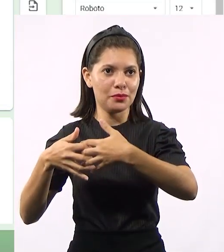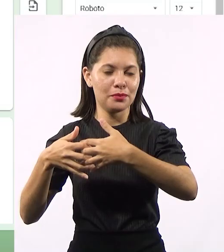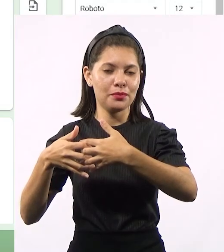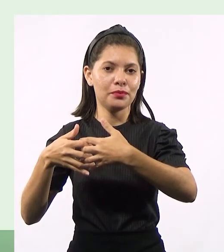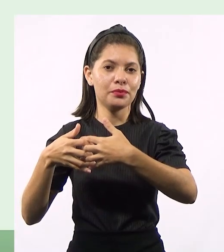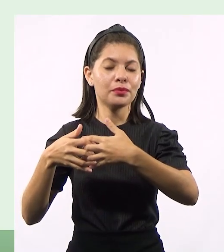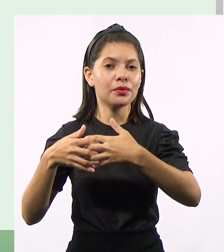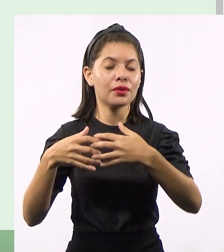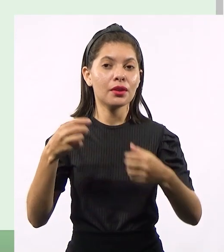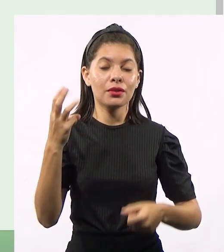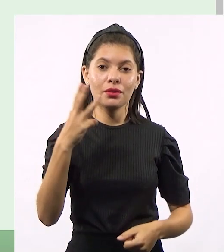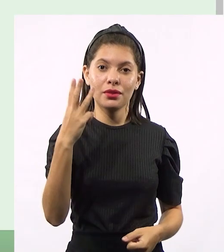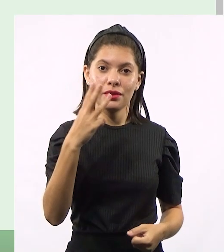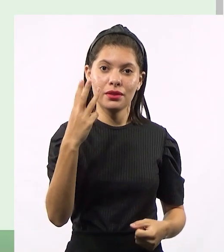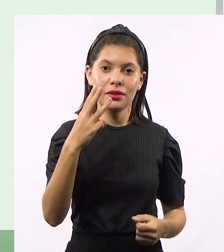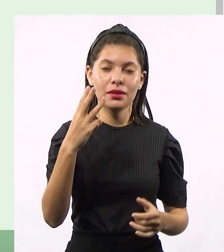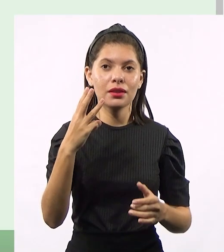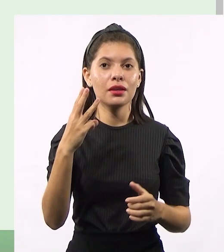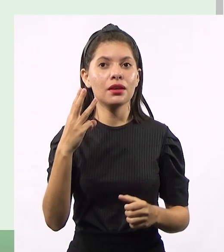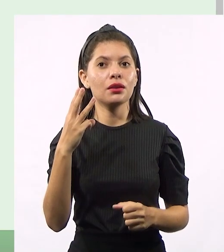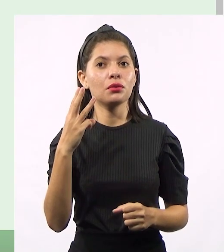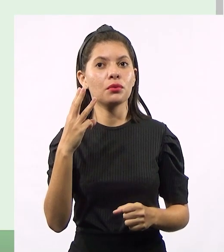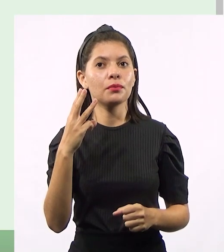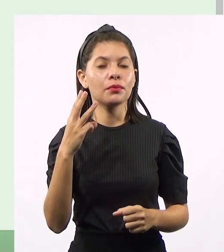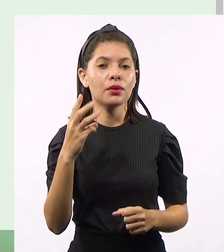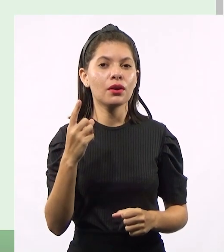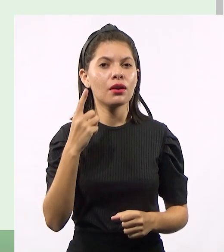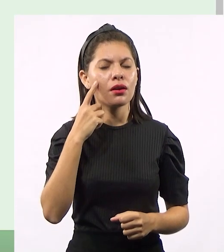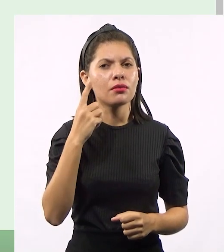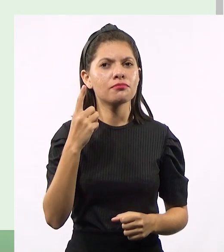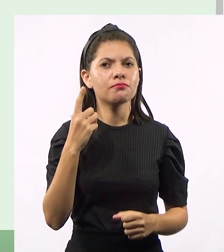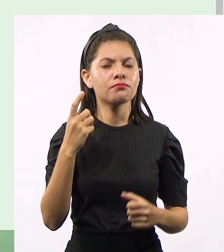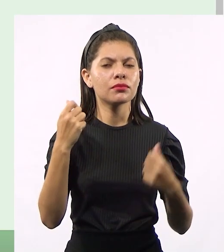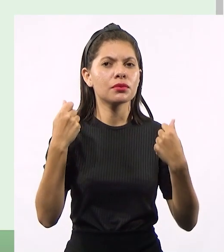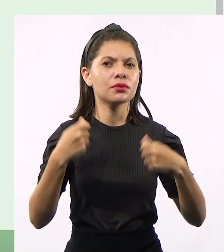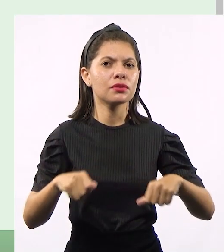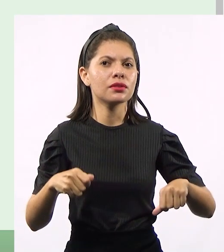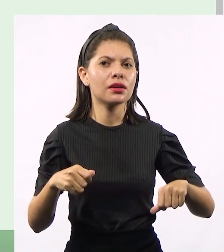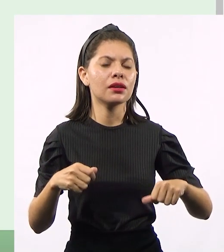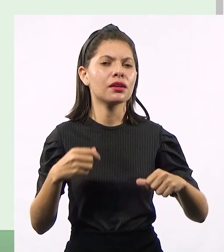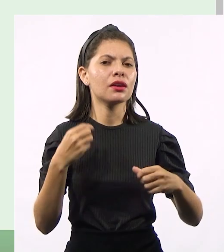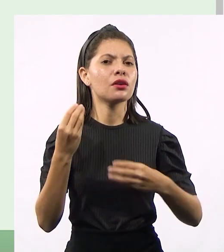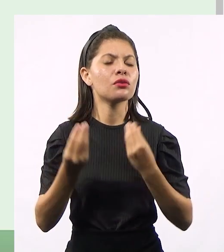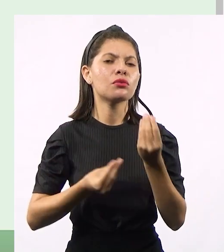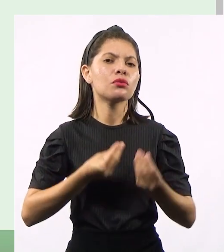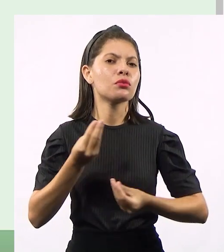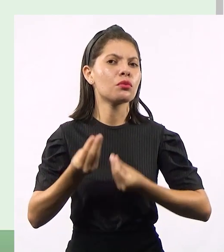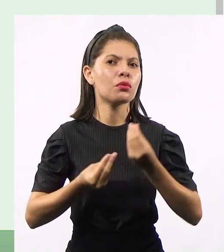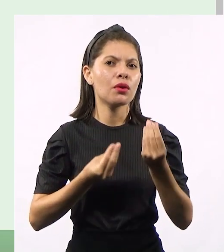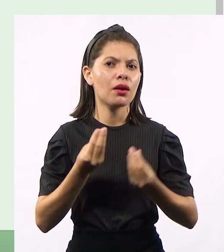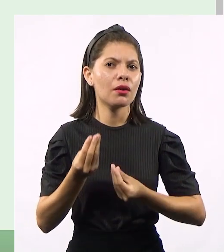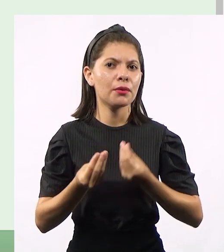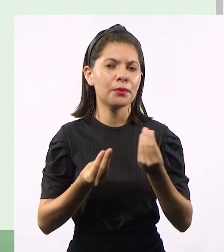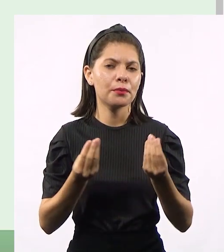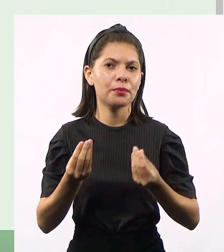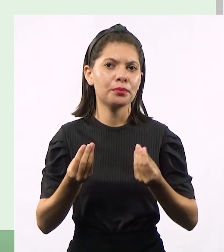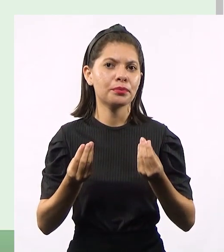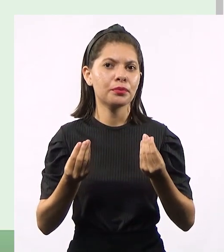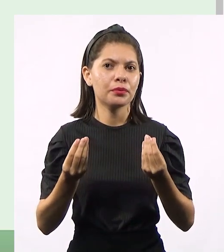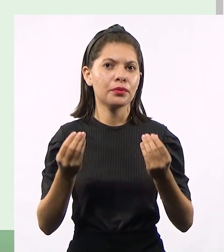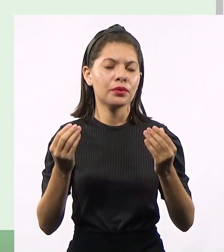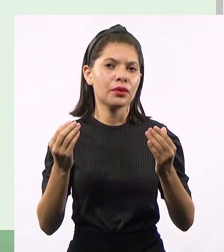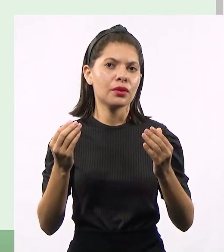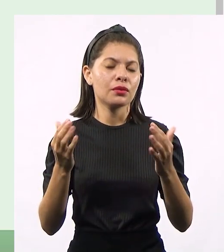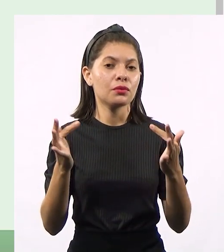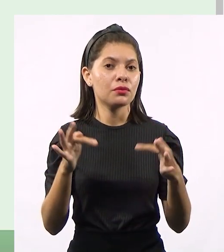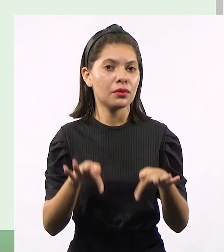ícone, visualizar, quando eu clico, eu consigo visualizar qual o tipo, qual a aparência que vai ter final do meu questionário. Eu